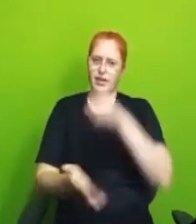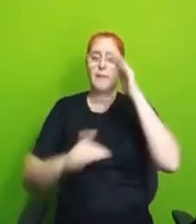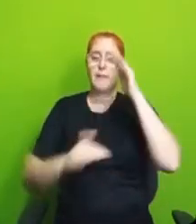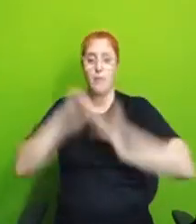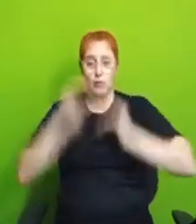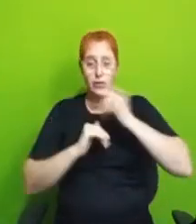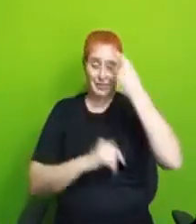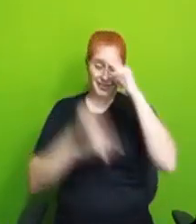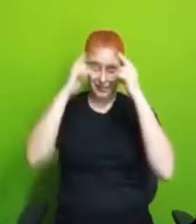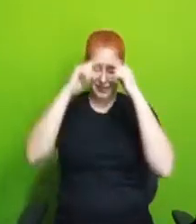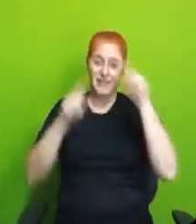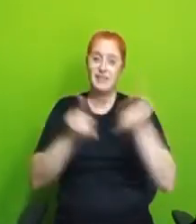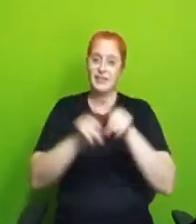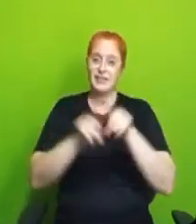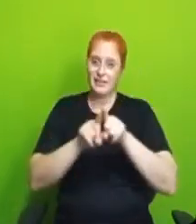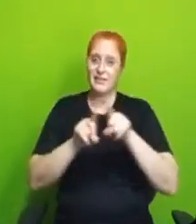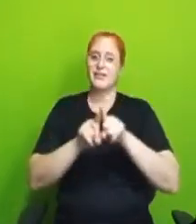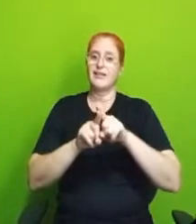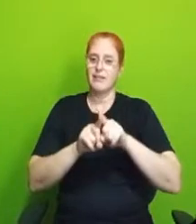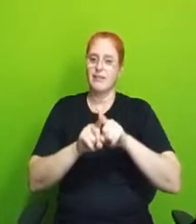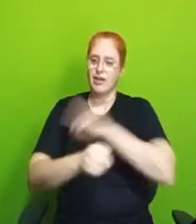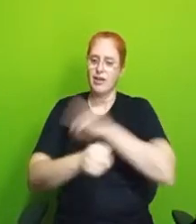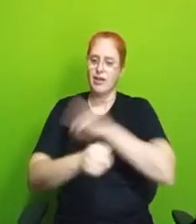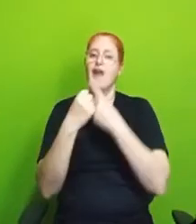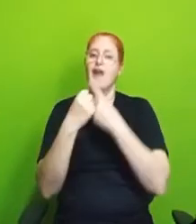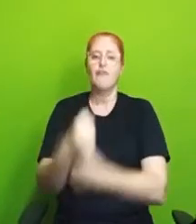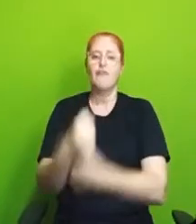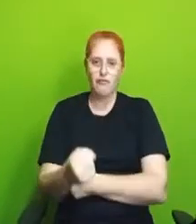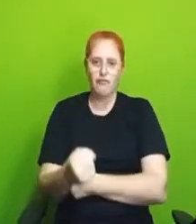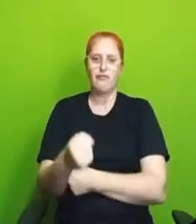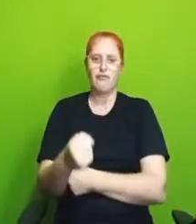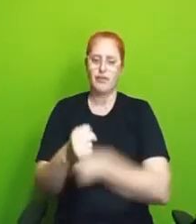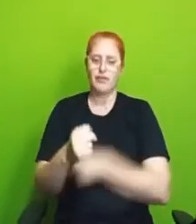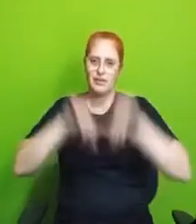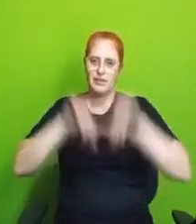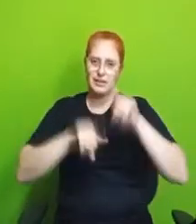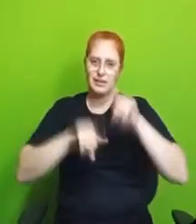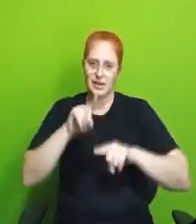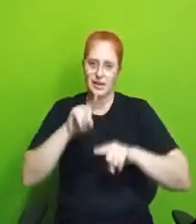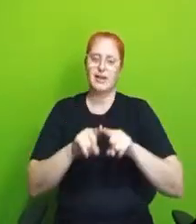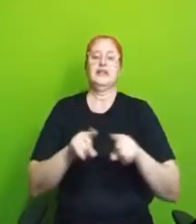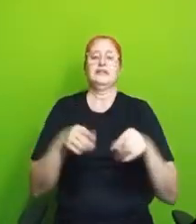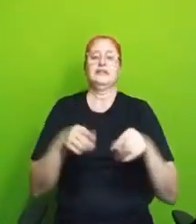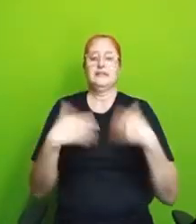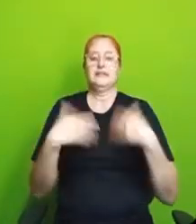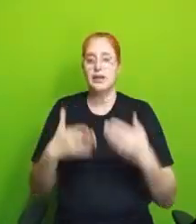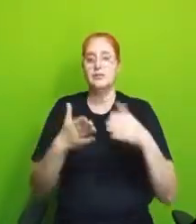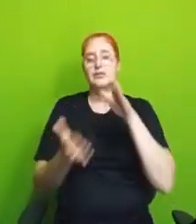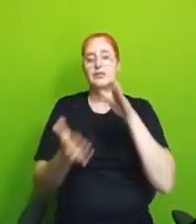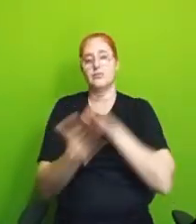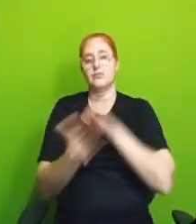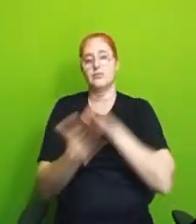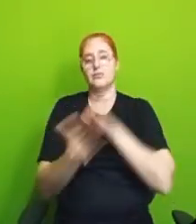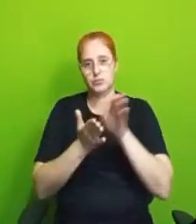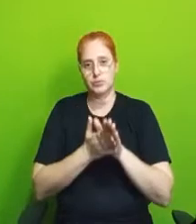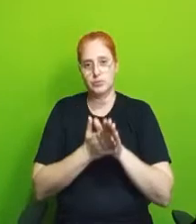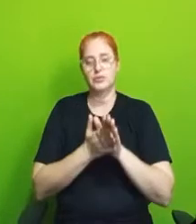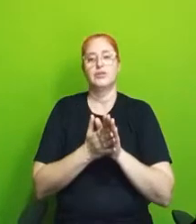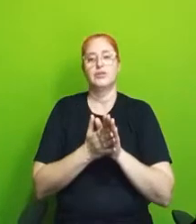forças materiais, como diria Gramsci, né? E a Colette Guillemot, que é uma materialista. Então, essa produção do consenso, a partir